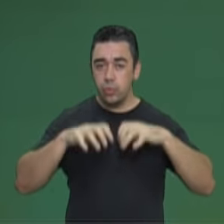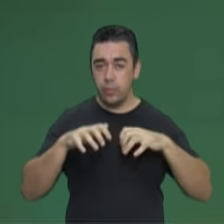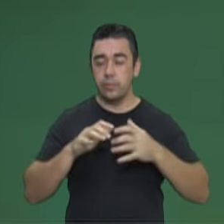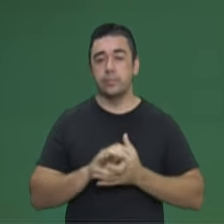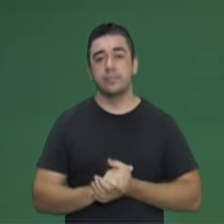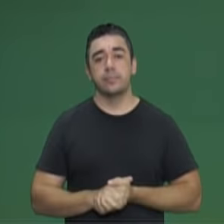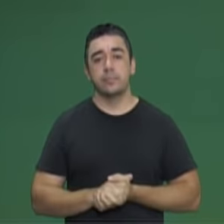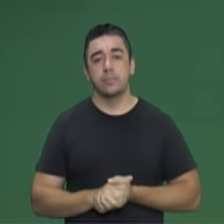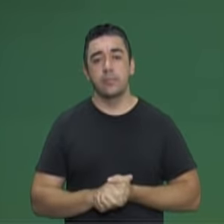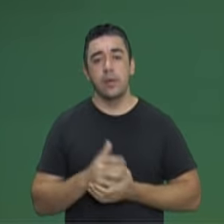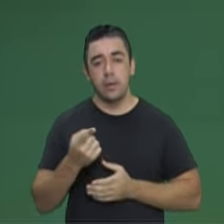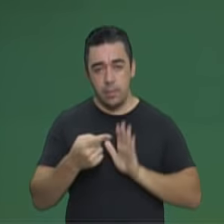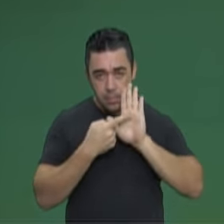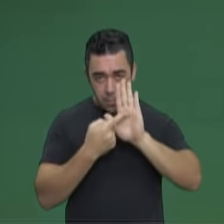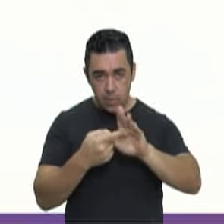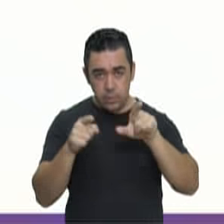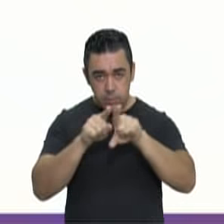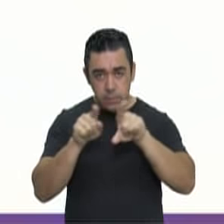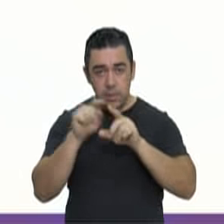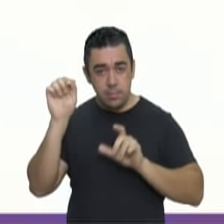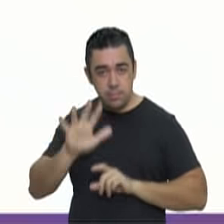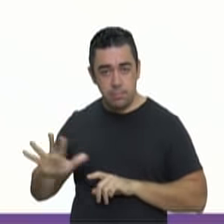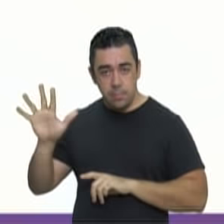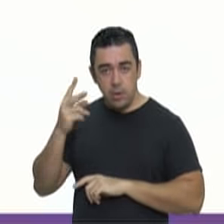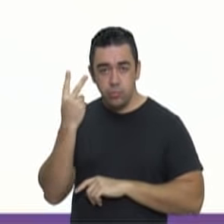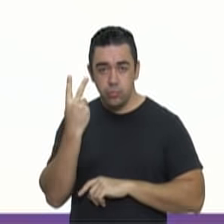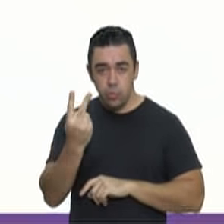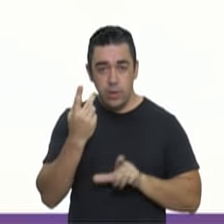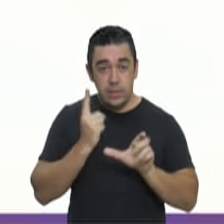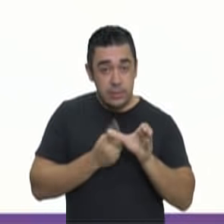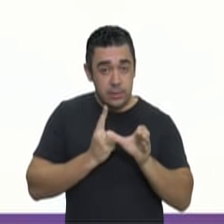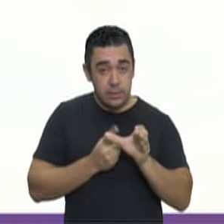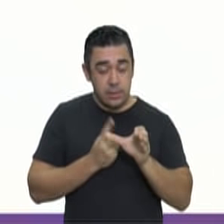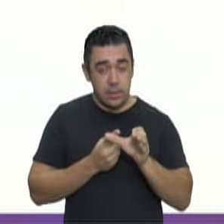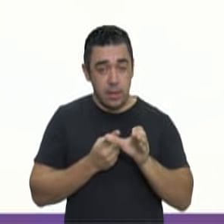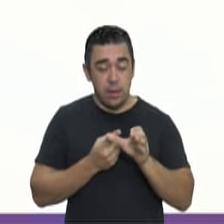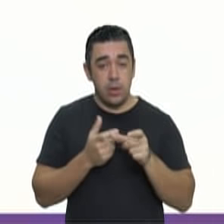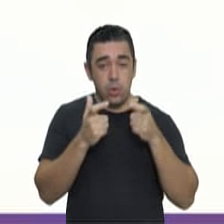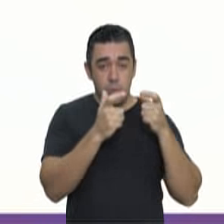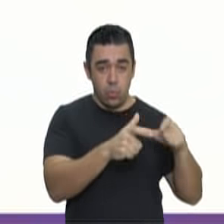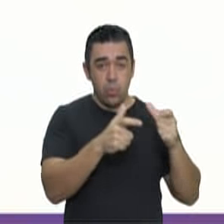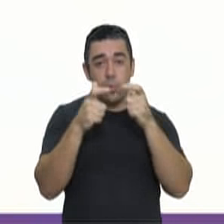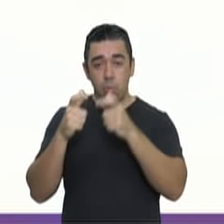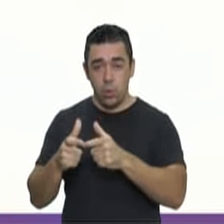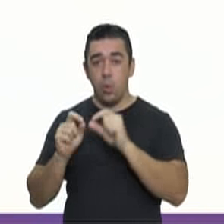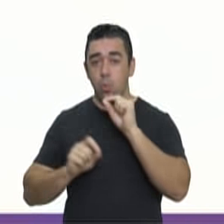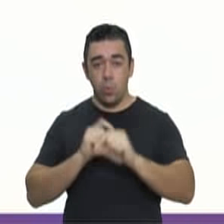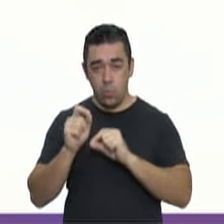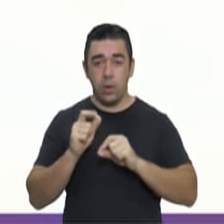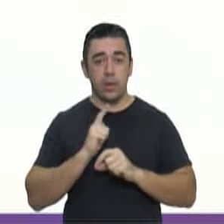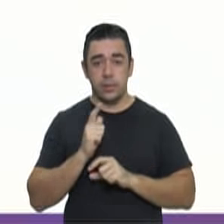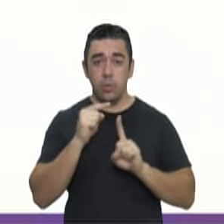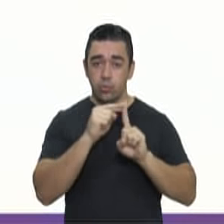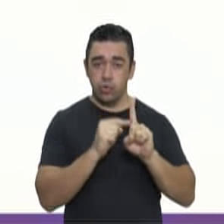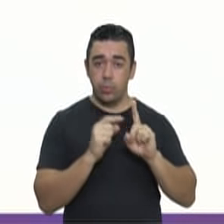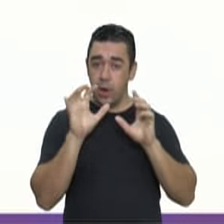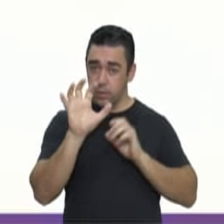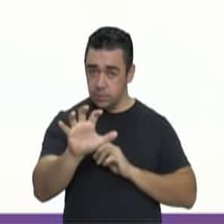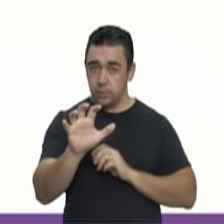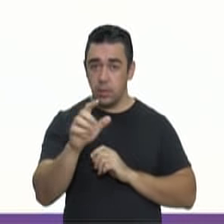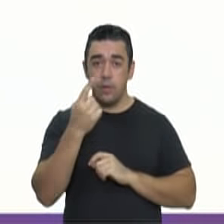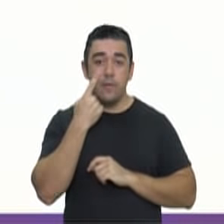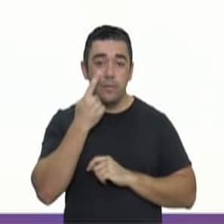pluviométricos. E aí eu trago para você imagens de 2 localidades do nosso estado que dispõem desse tipo climático. Você